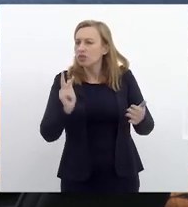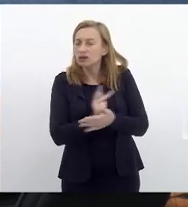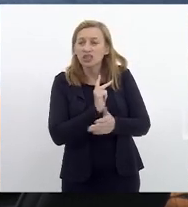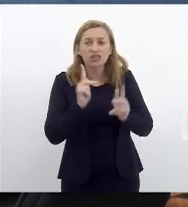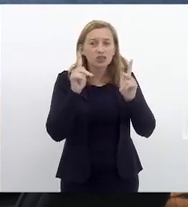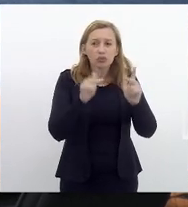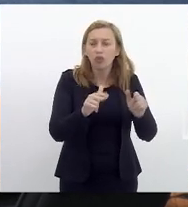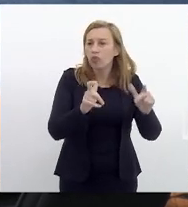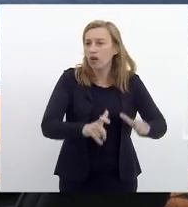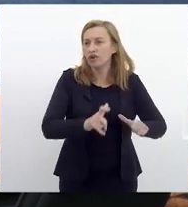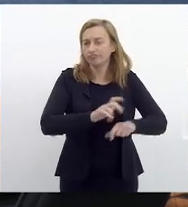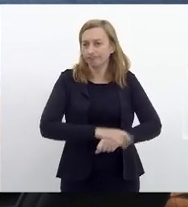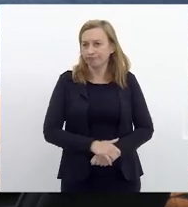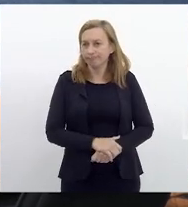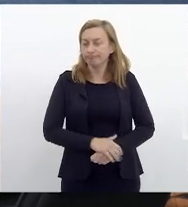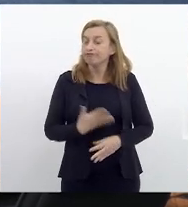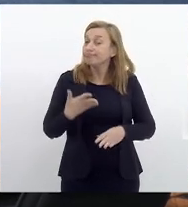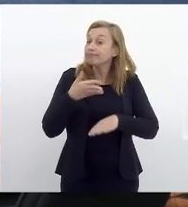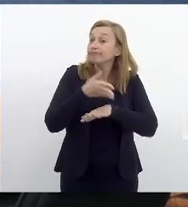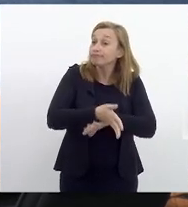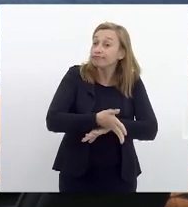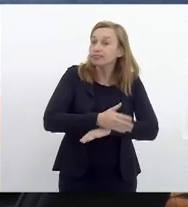lugar. Na entrada